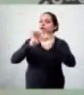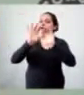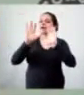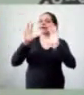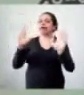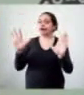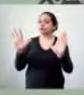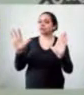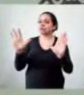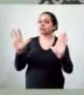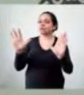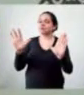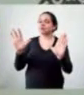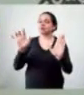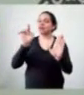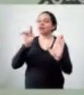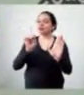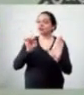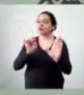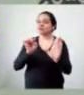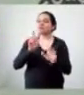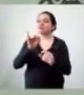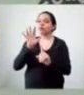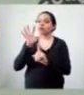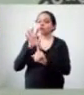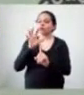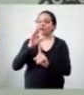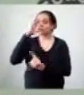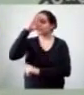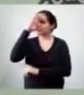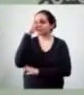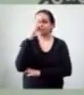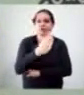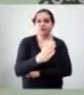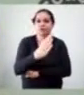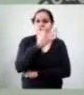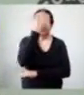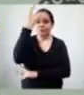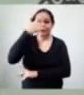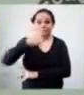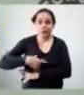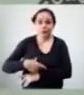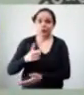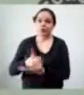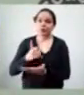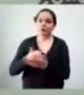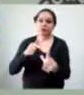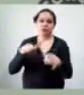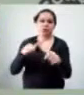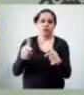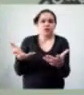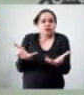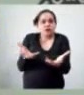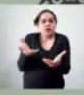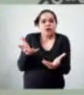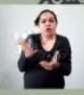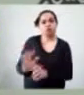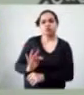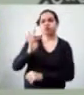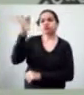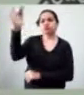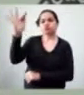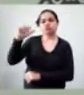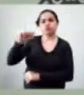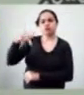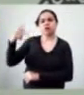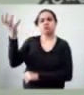isso vai afetar diretamente aqueles que ainda estão trabalhando e que almejam se aposentarem. É